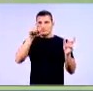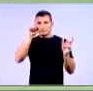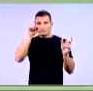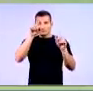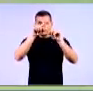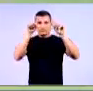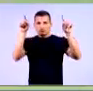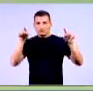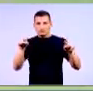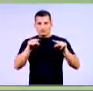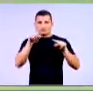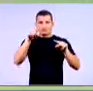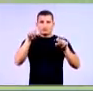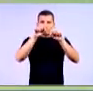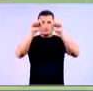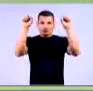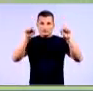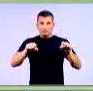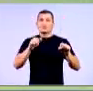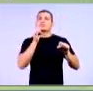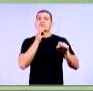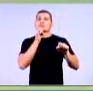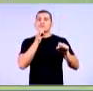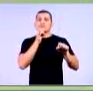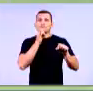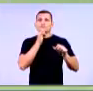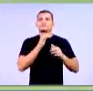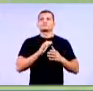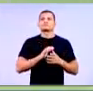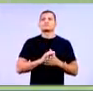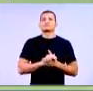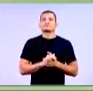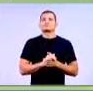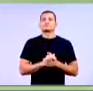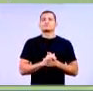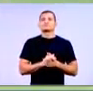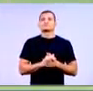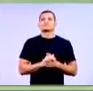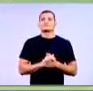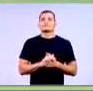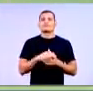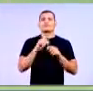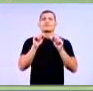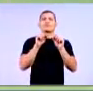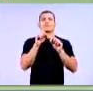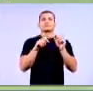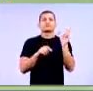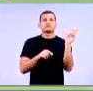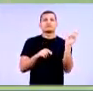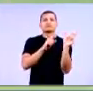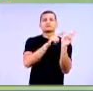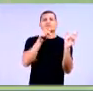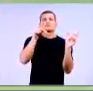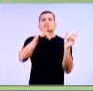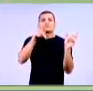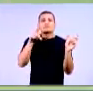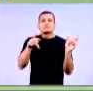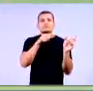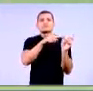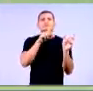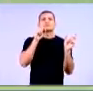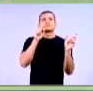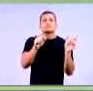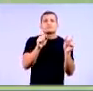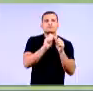retângulo aqui serve para a gente simbolizar o sistema. E aí o que o ator, o professor ele faz